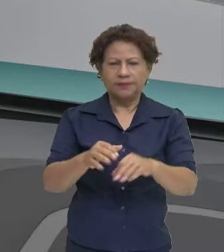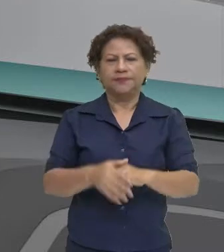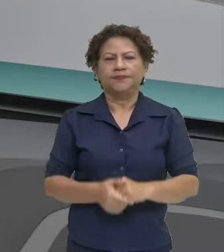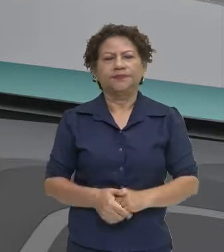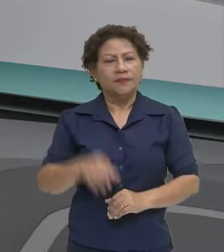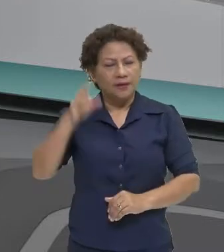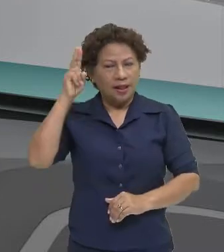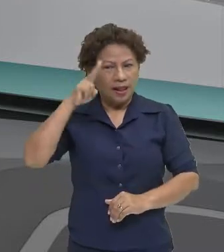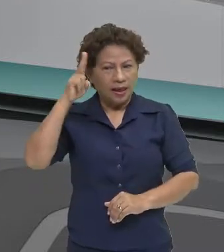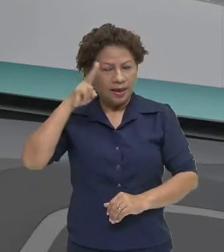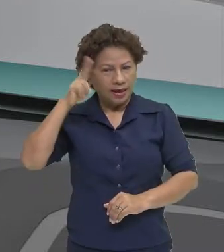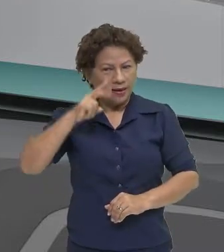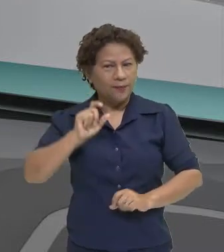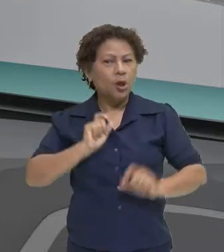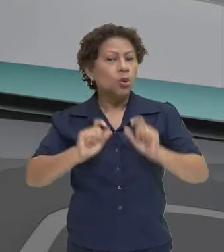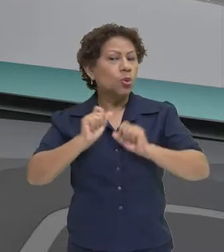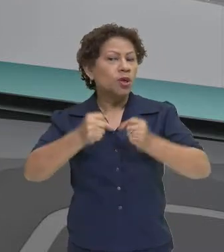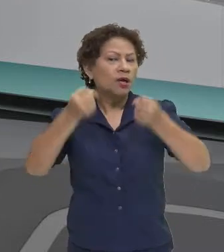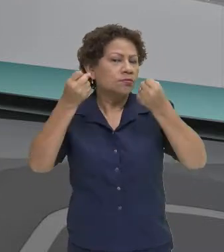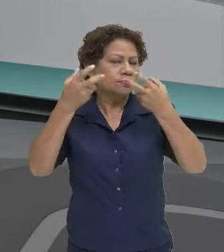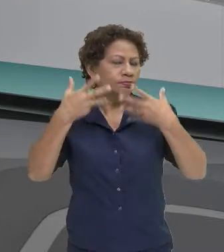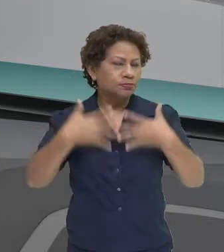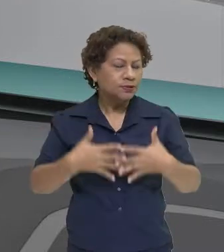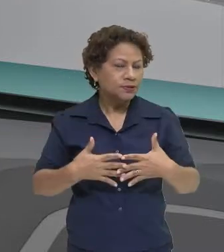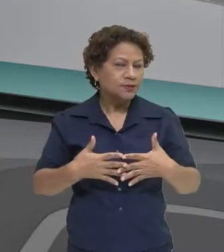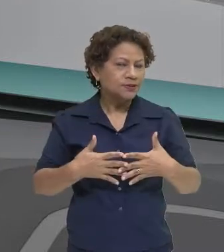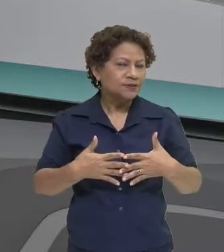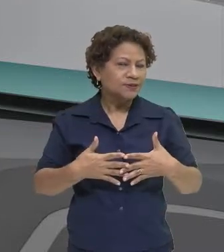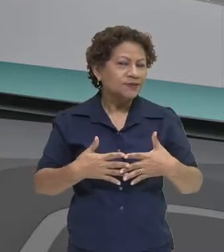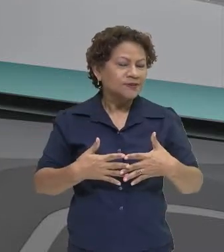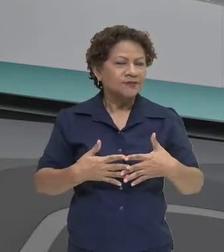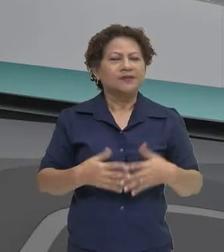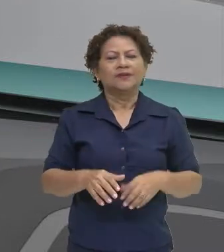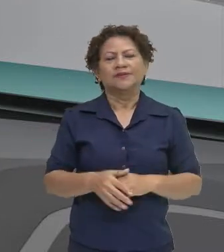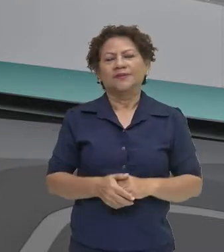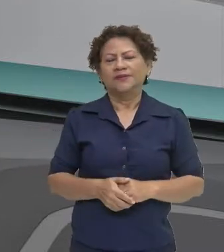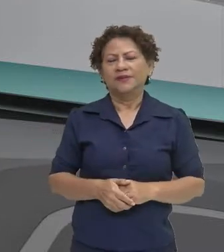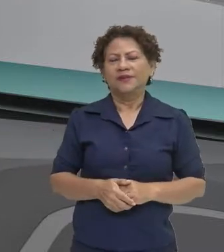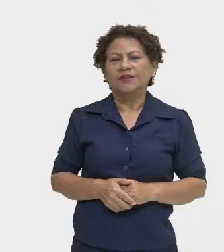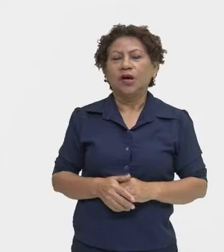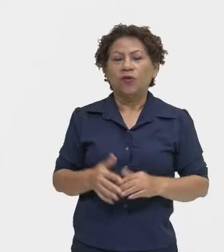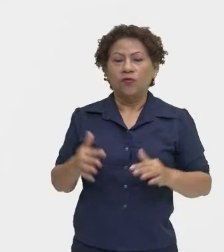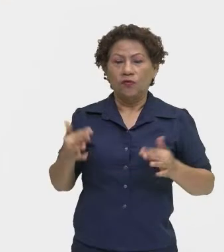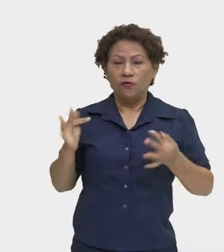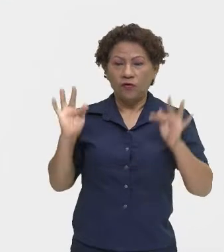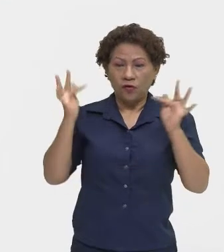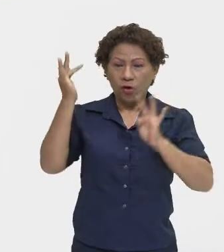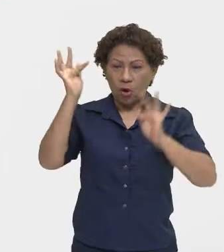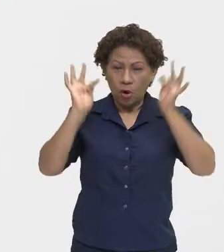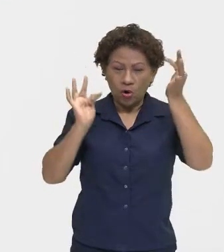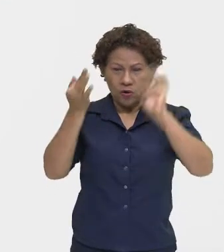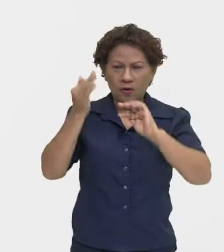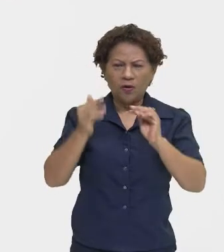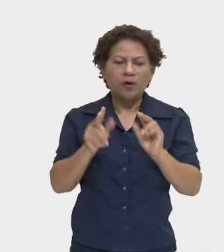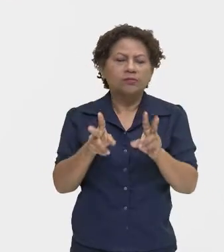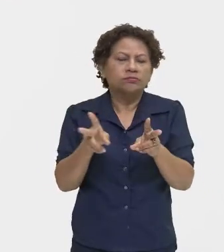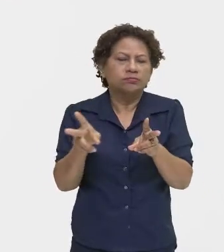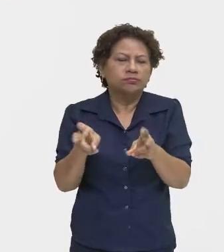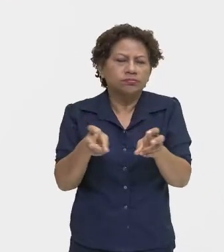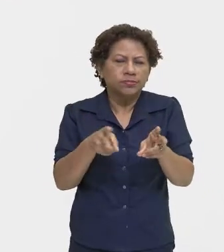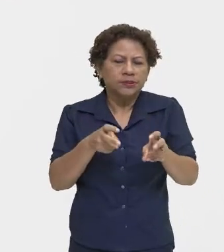nós falamos sobre algo que está muito presente no nosso dia a dia, que é o folclore. Percebemos que o folclore, né,